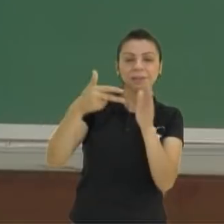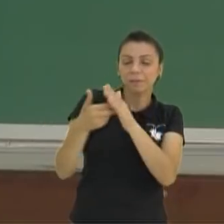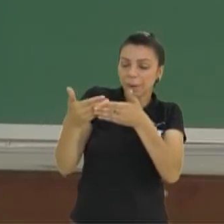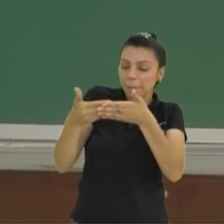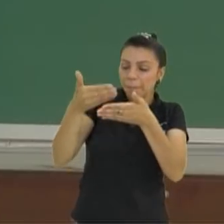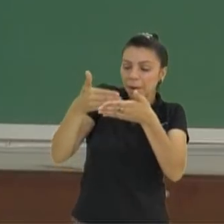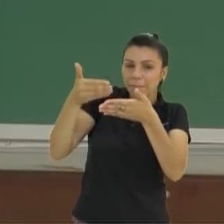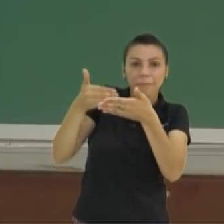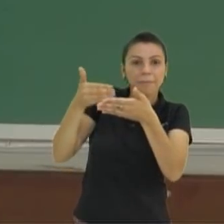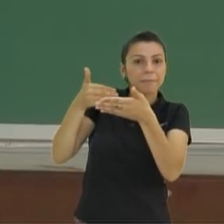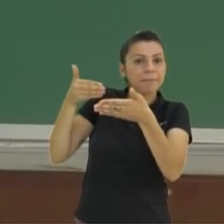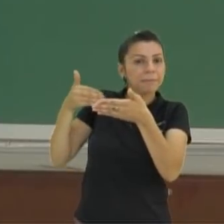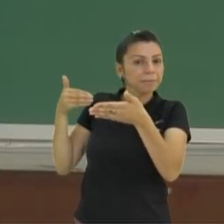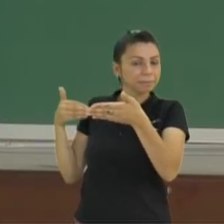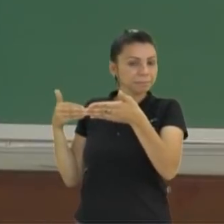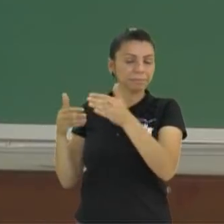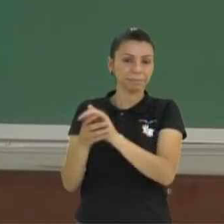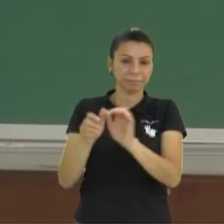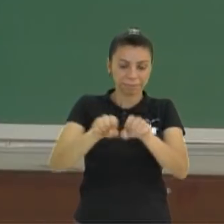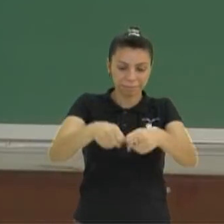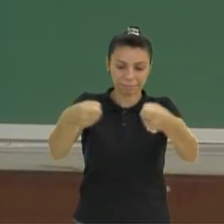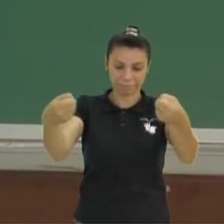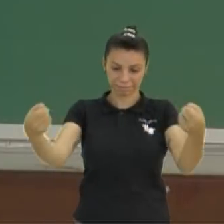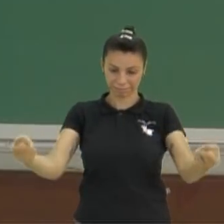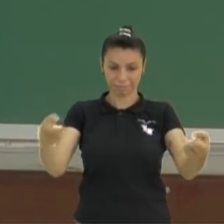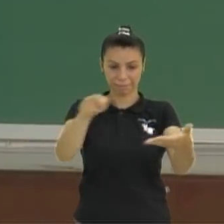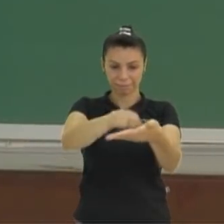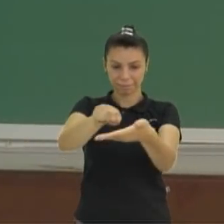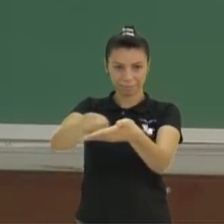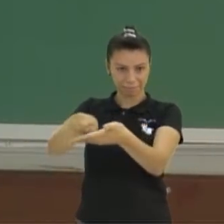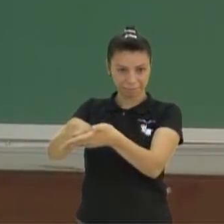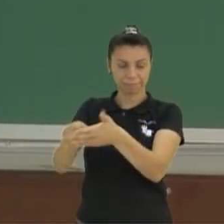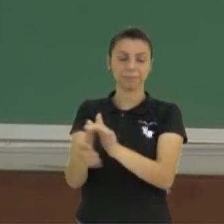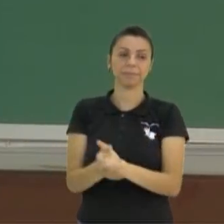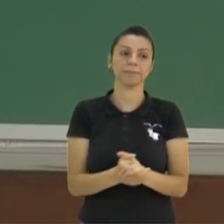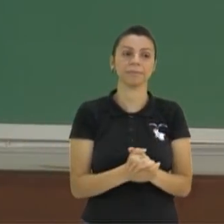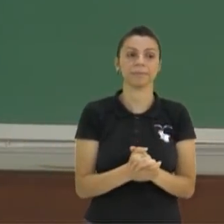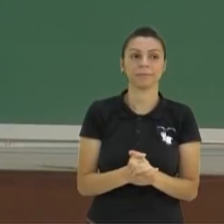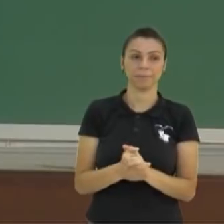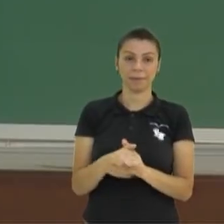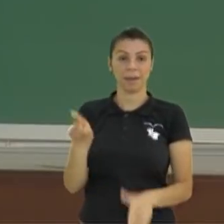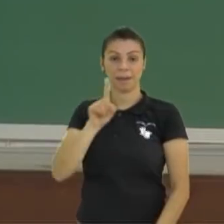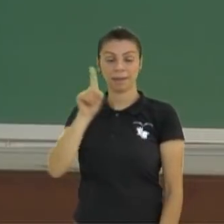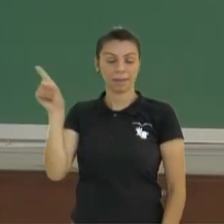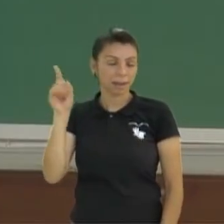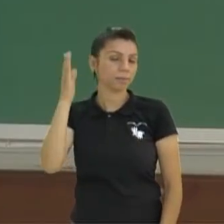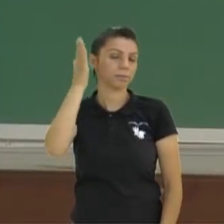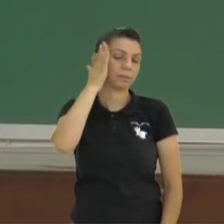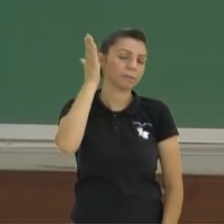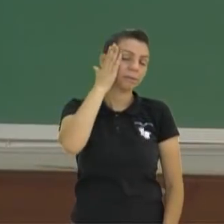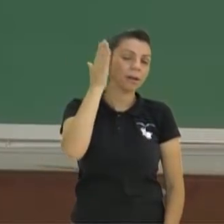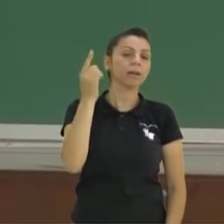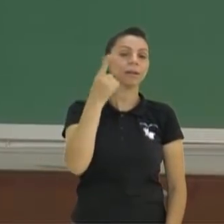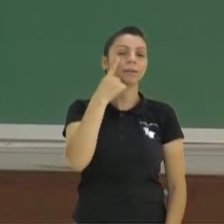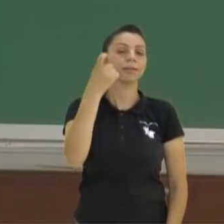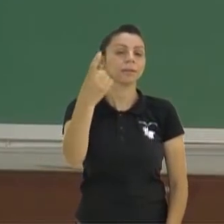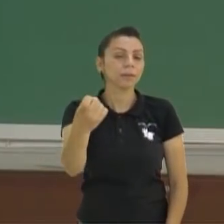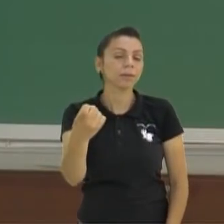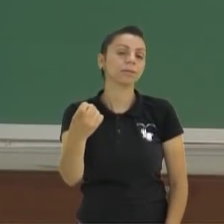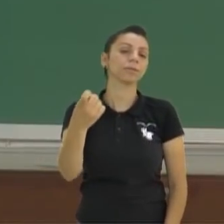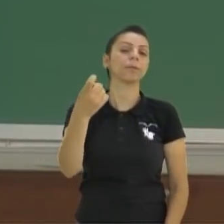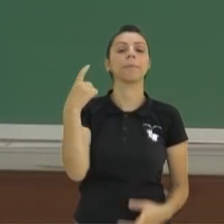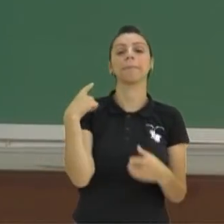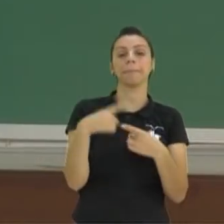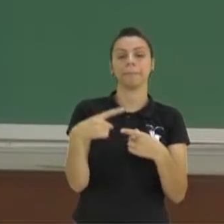lá de Moisés. Eu trouxe aqui um Saiba Mais, para a gente descobrir um pouquinho mais sobre, afinal